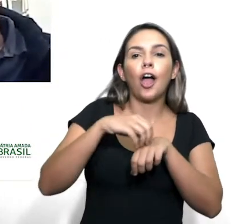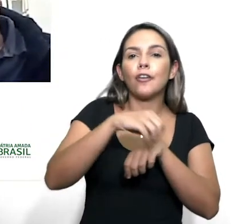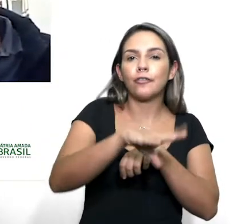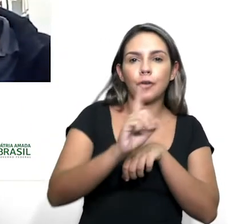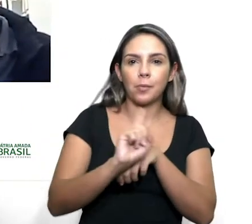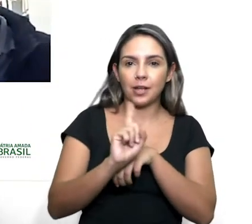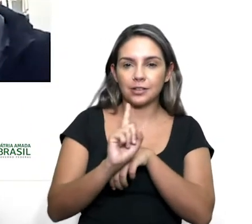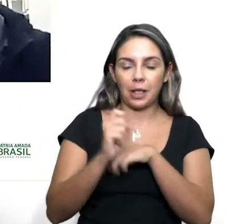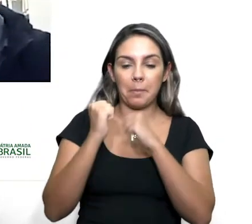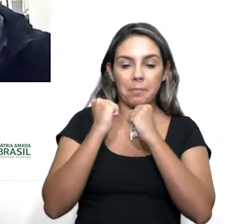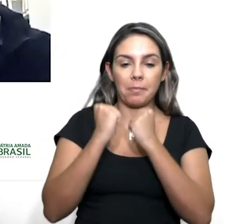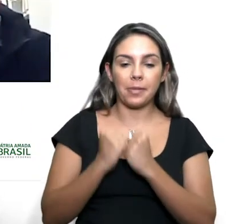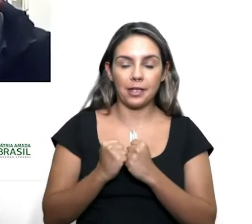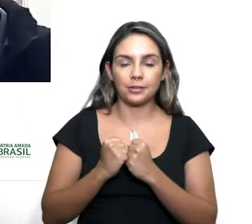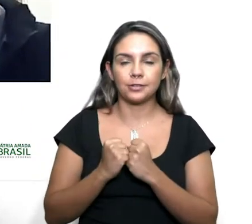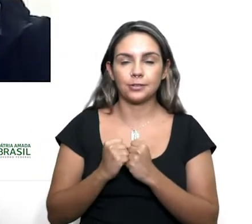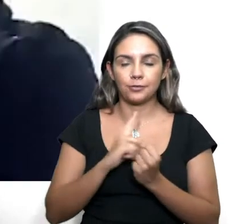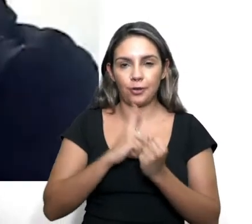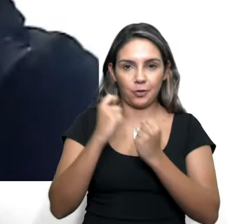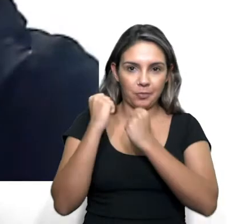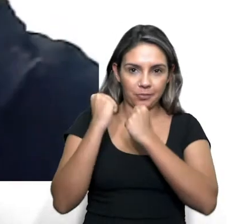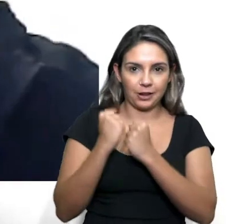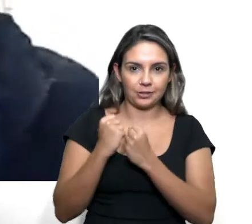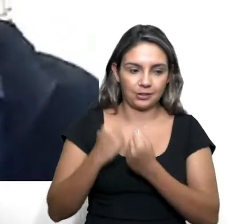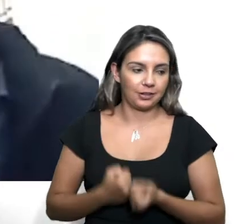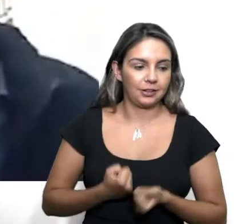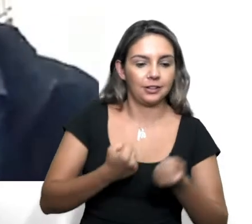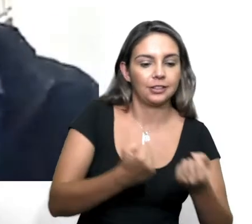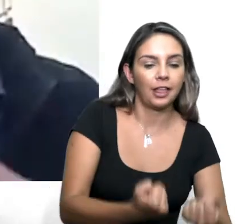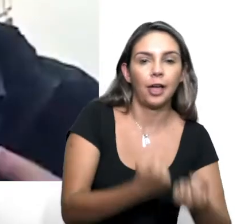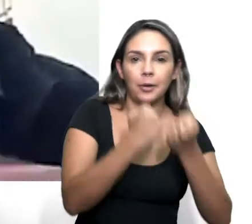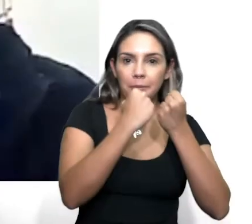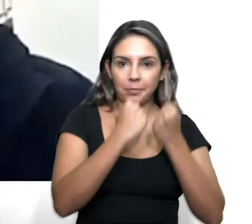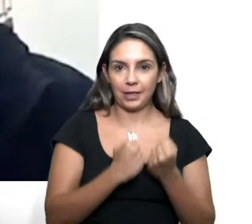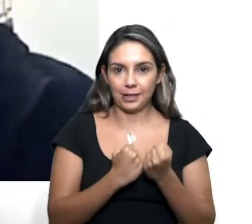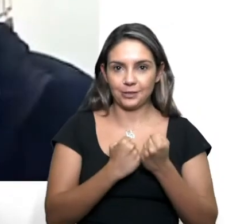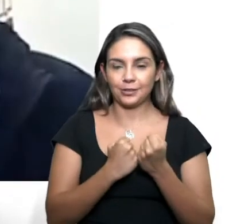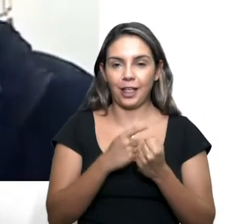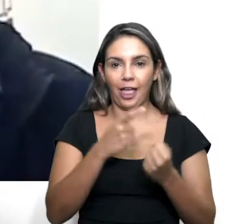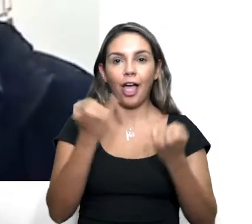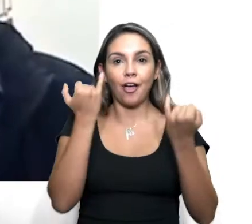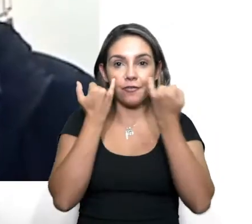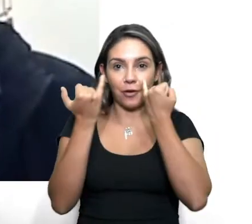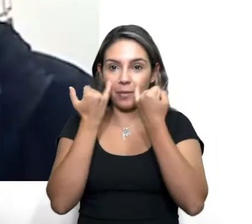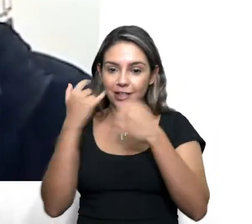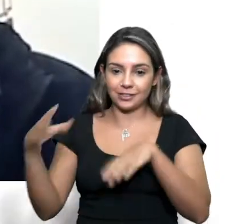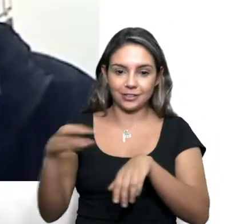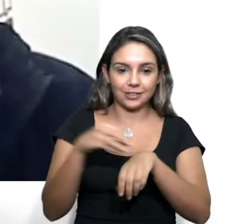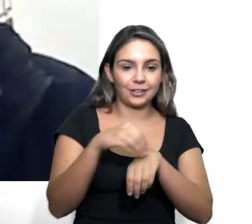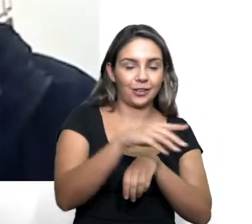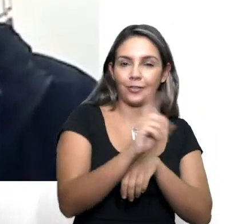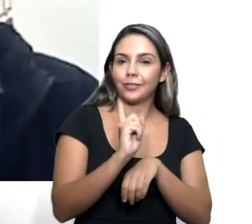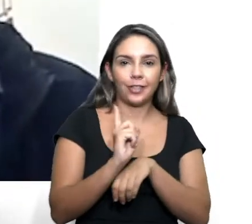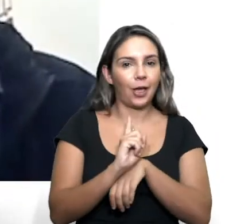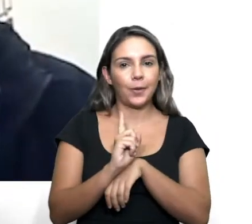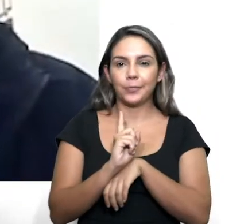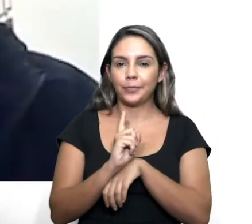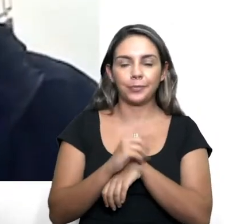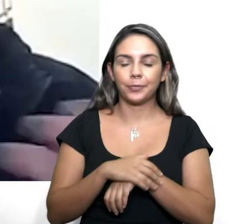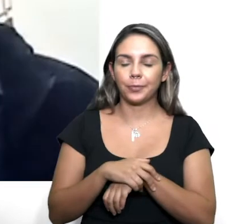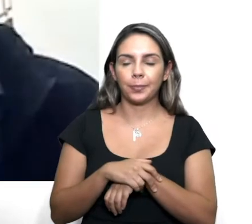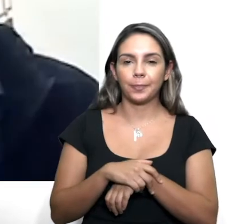passar peso, não é? Como se eu tivesse um peso e passo o peso para outra pessoa. Isso é passar informação. A mim não me interessa nada disso. Me